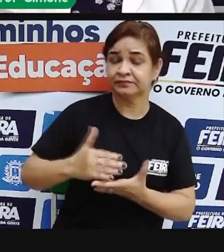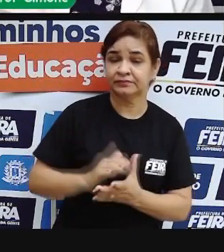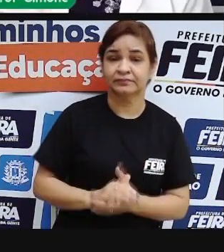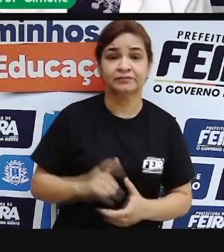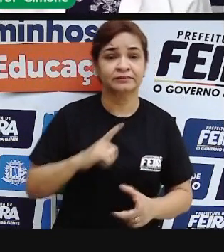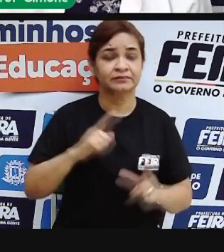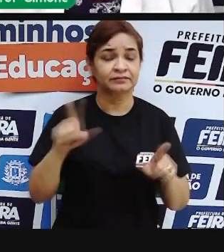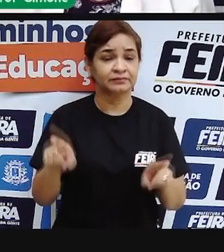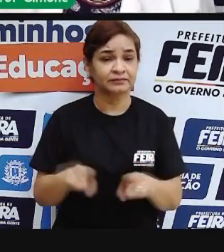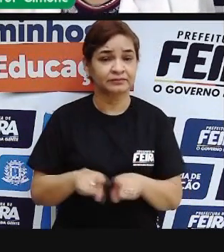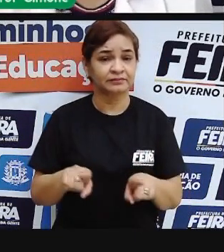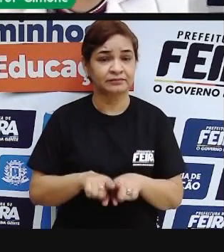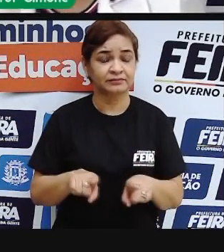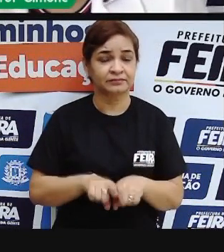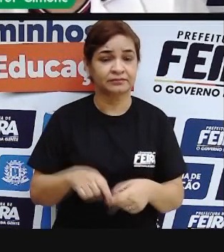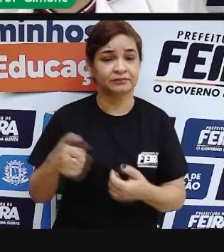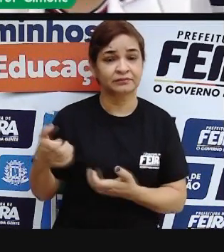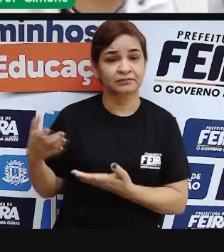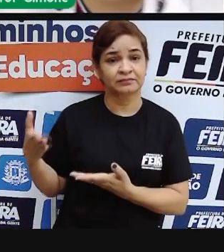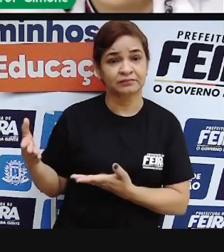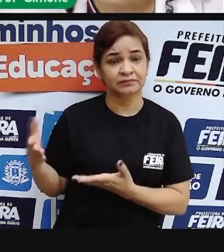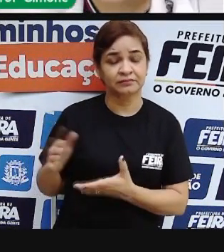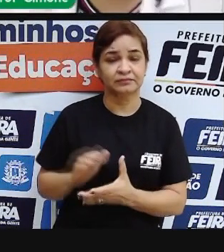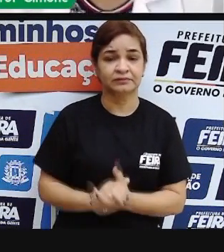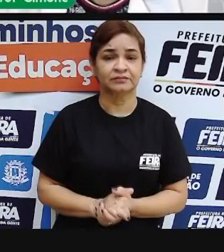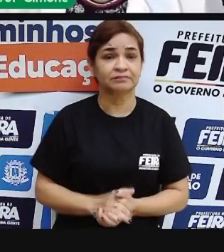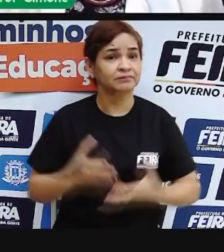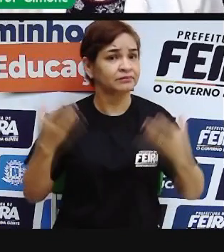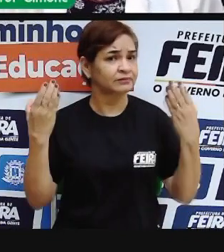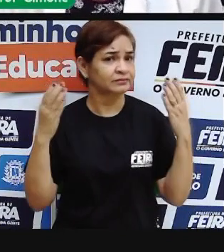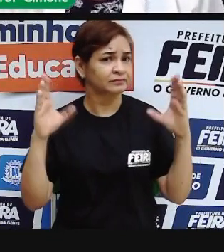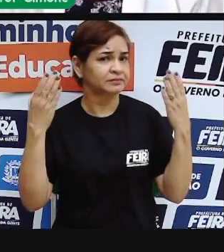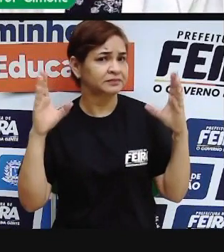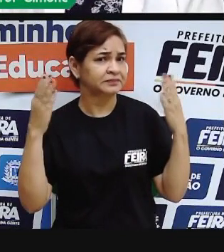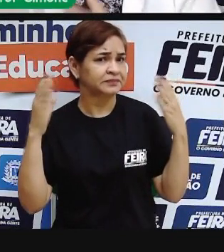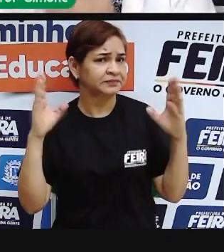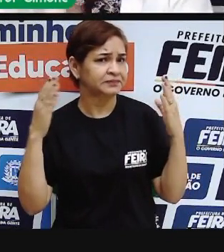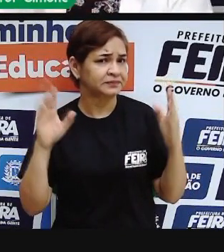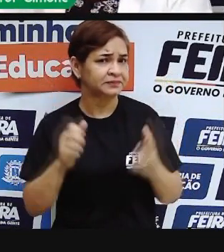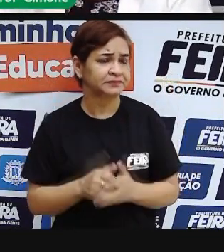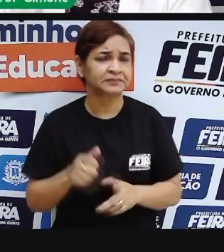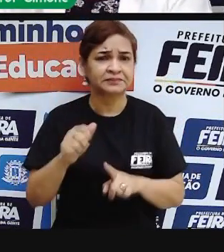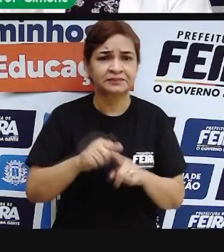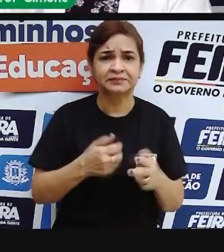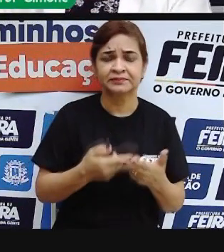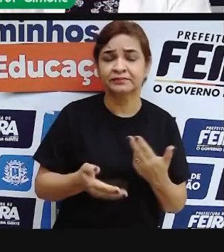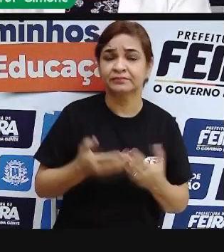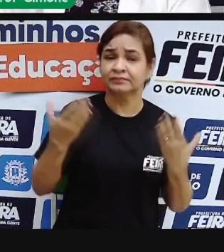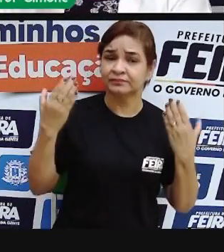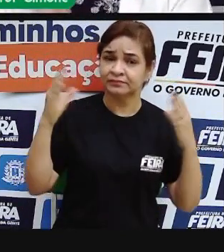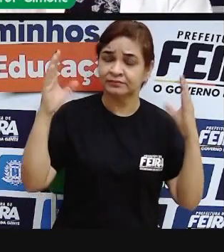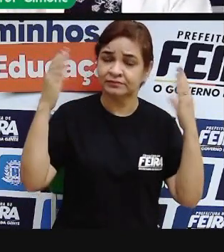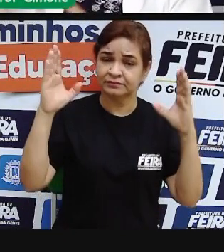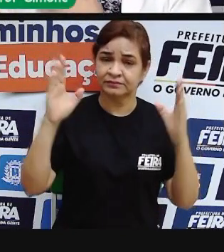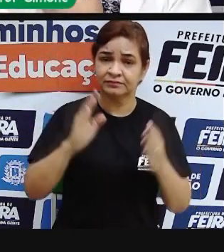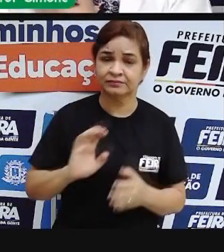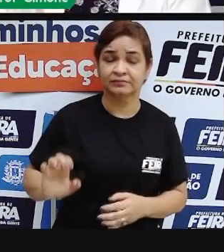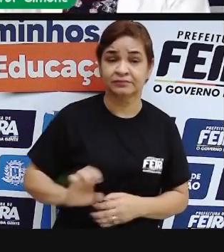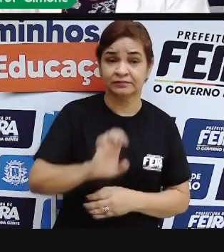tem também aí que essas festas em junho já eram comemoradas na Europa